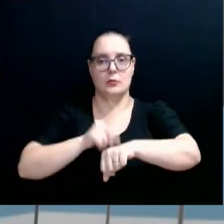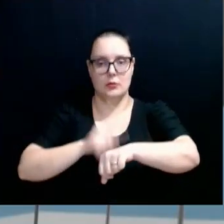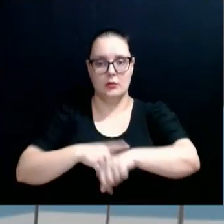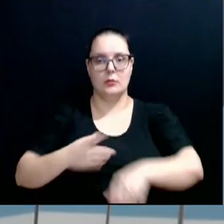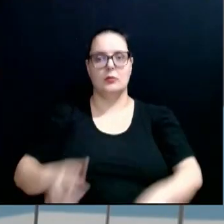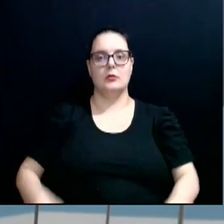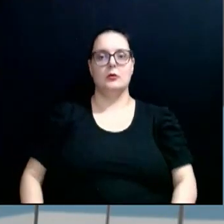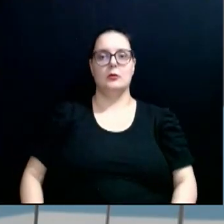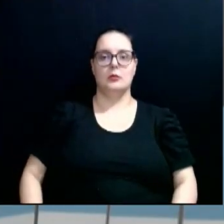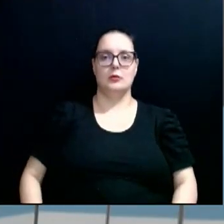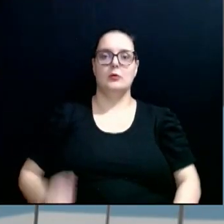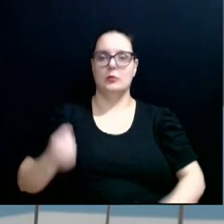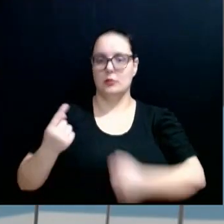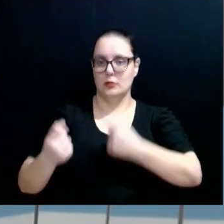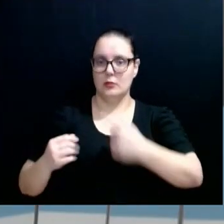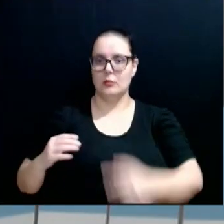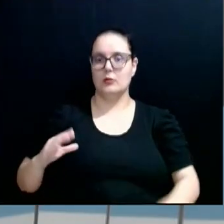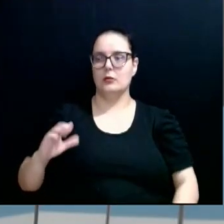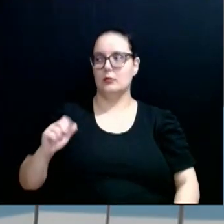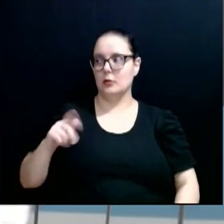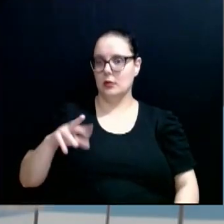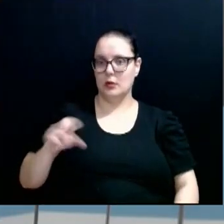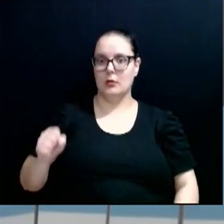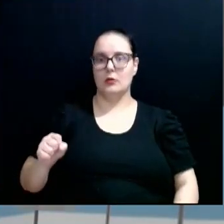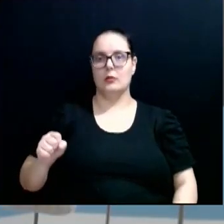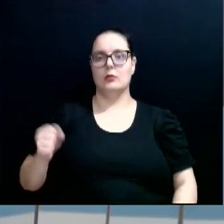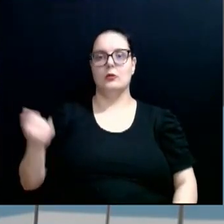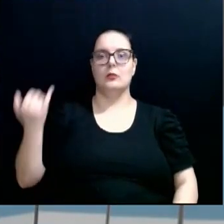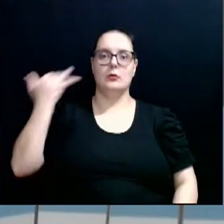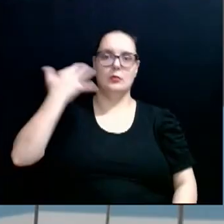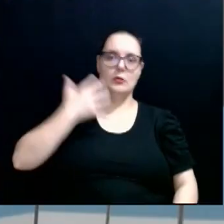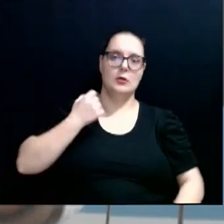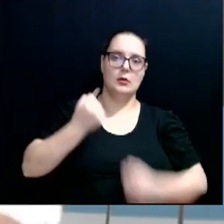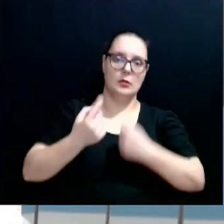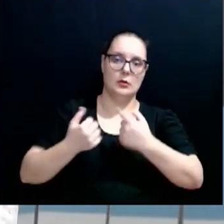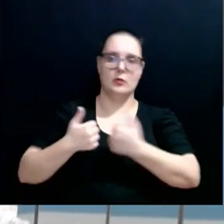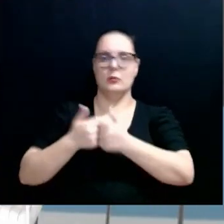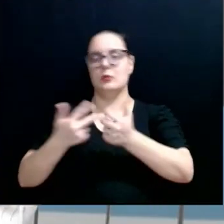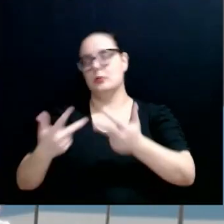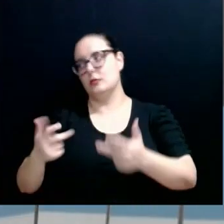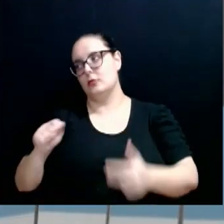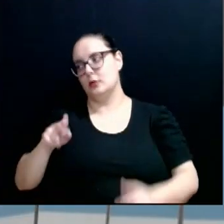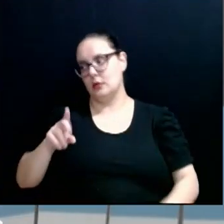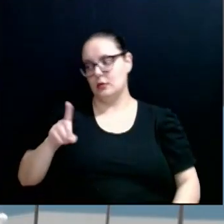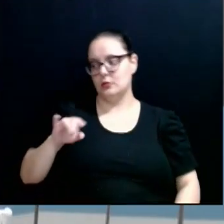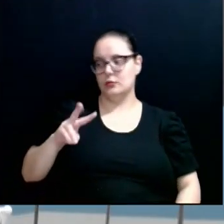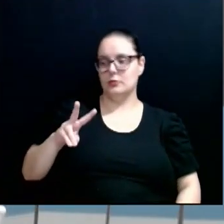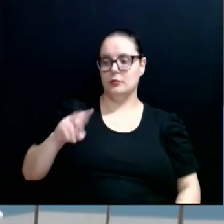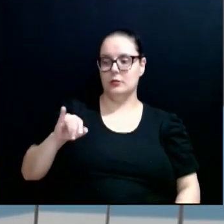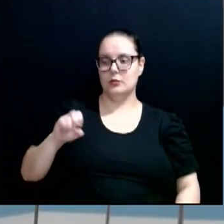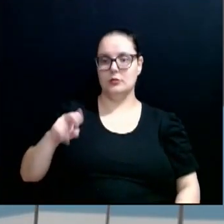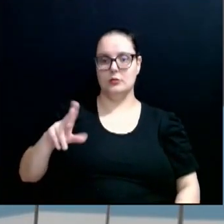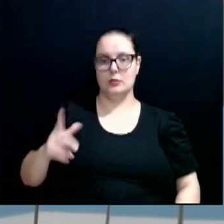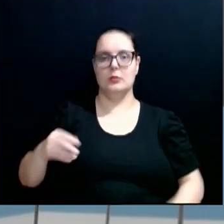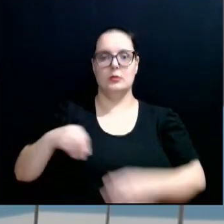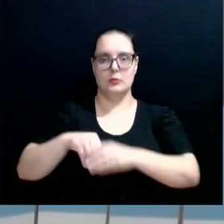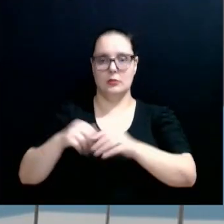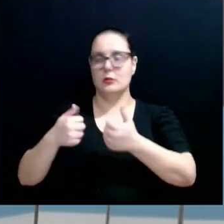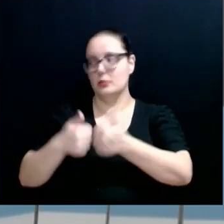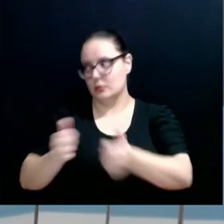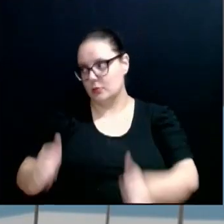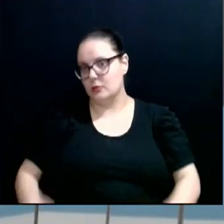também o áudio visual em alguns carros, né? Começar com alguns carros no começo da licitação foi uma coisa até